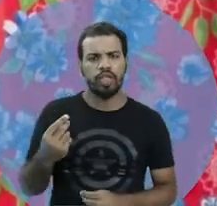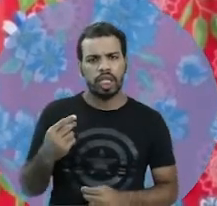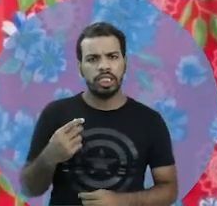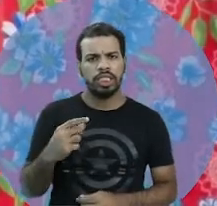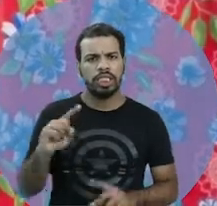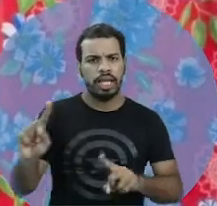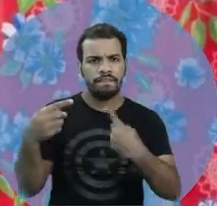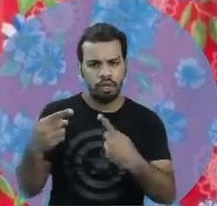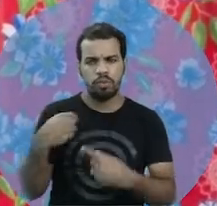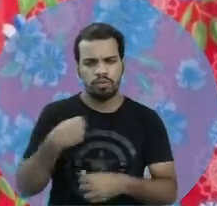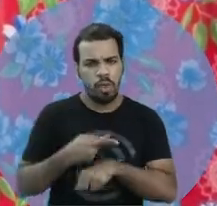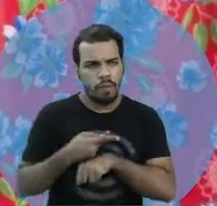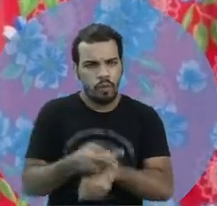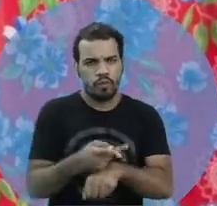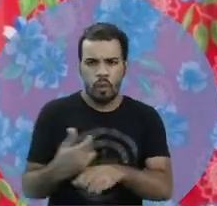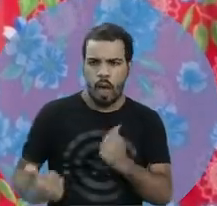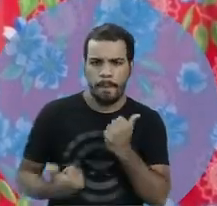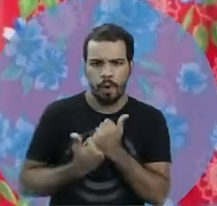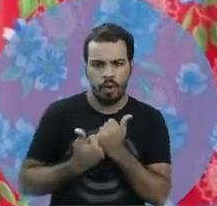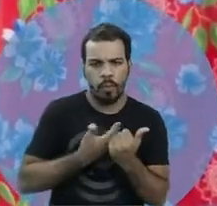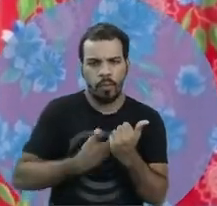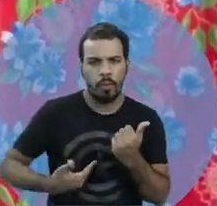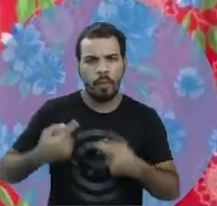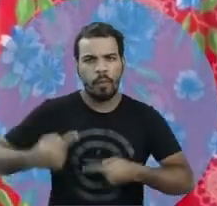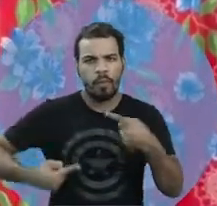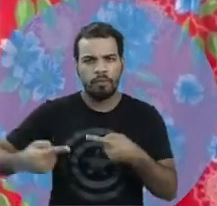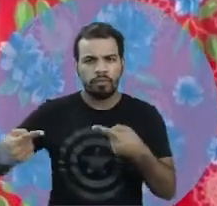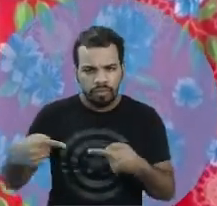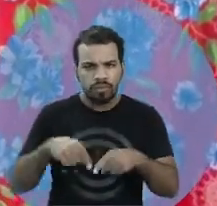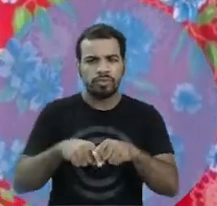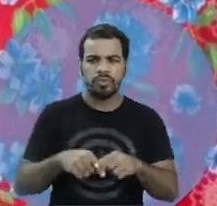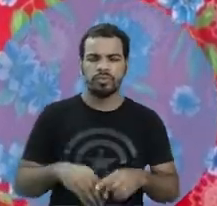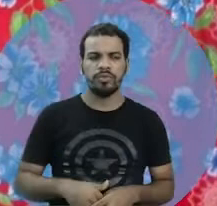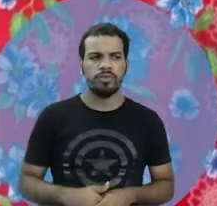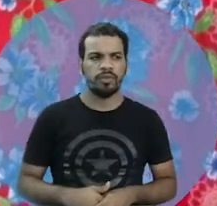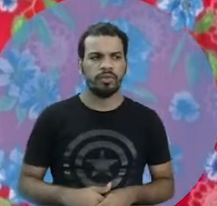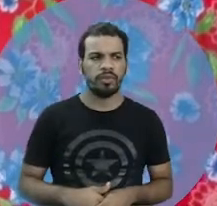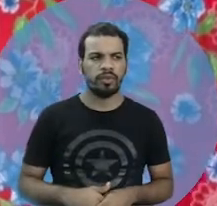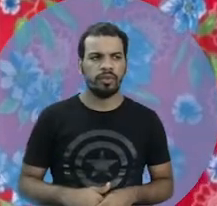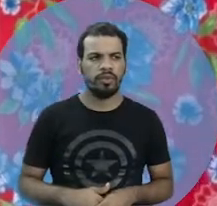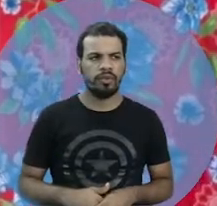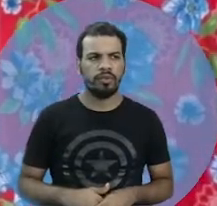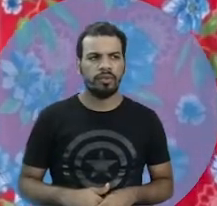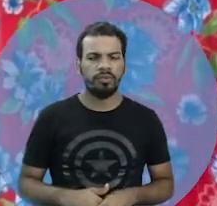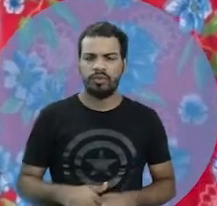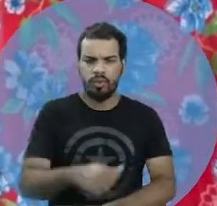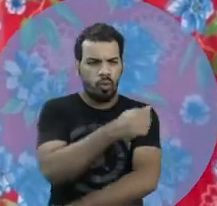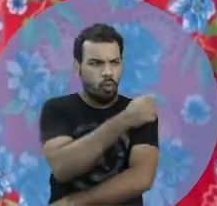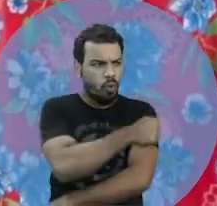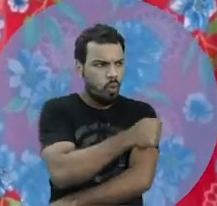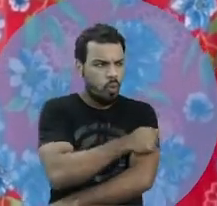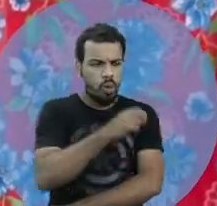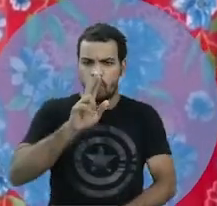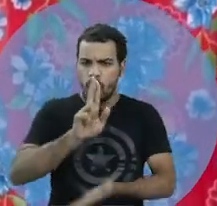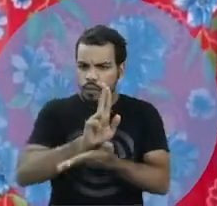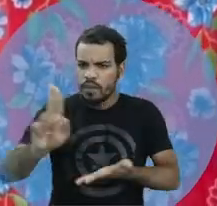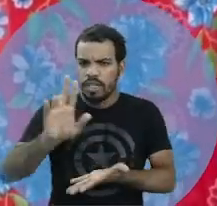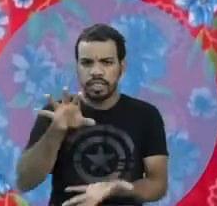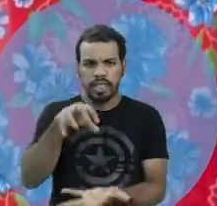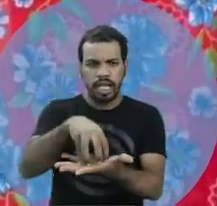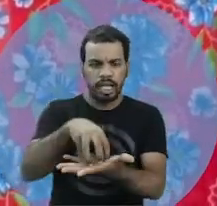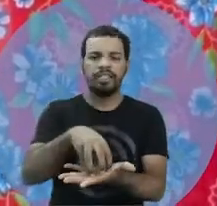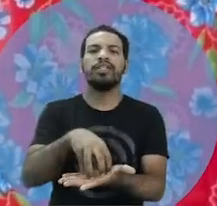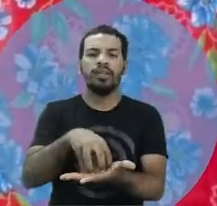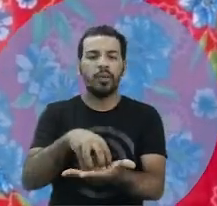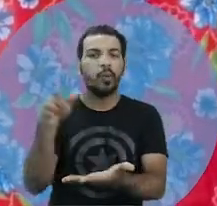busca do apoio no lugar mais certo que podia buscar. Estudantes universitários e secundaristas, que